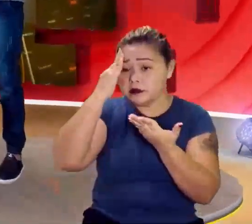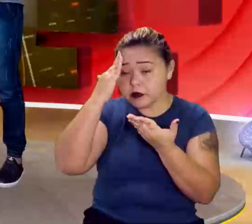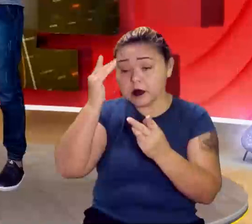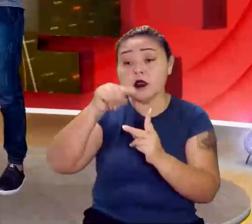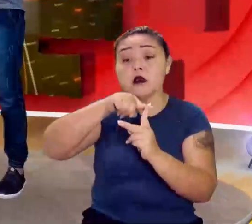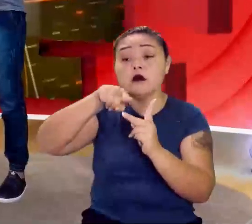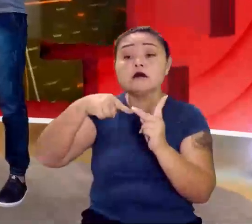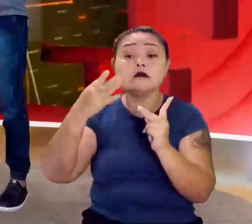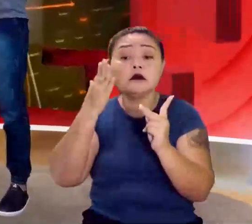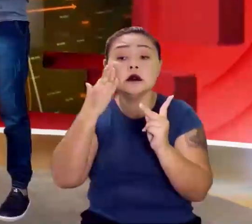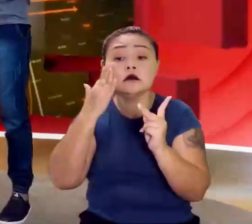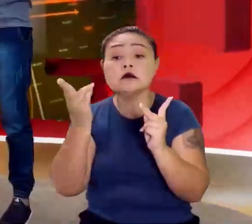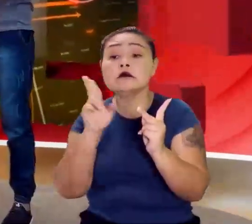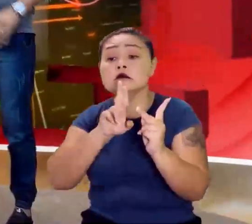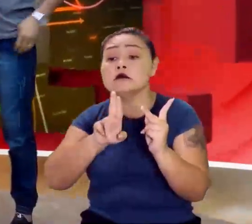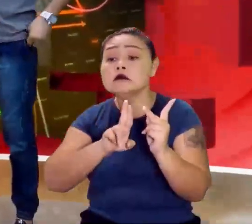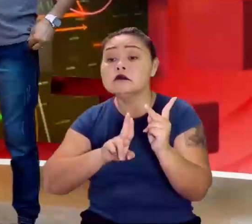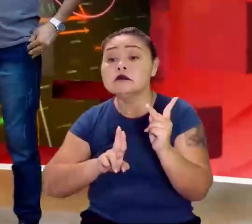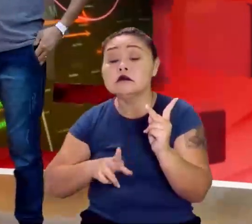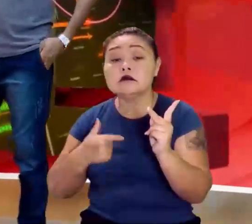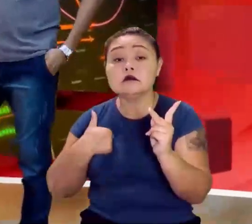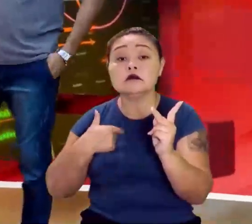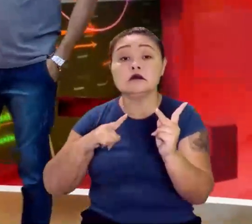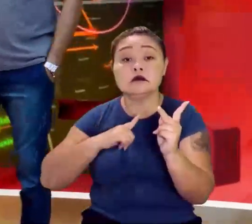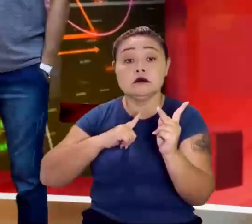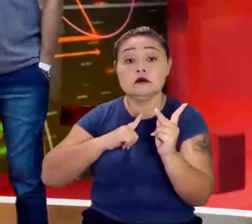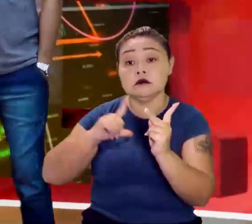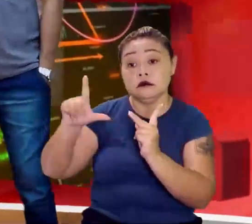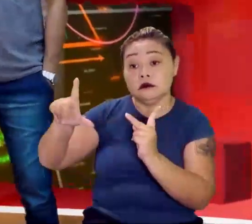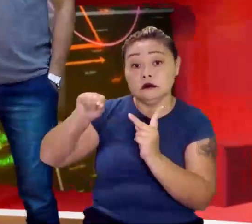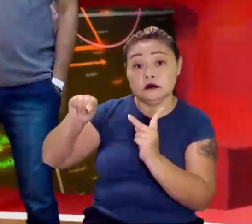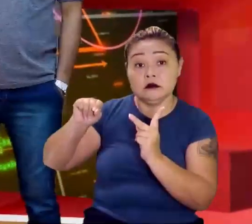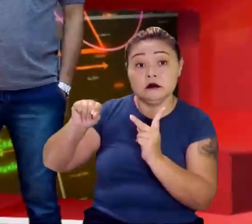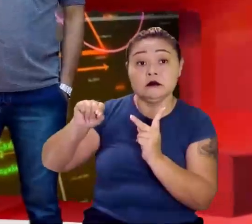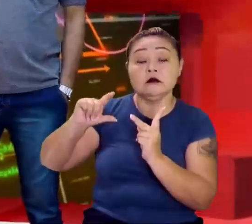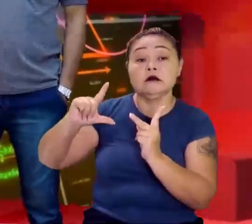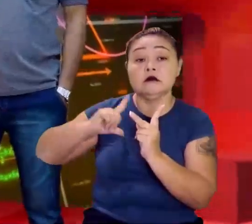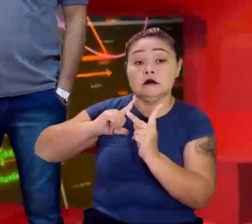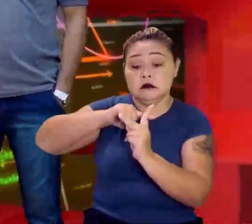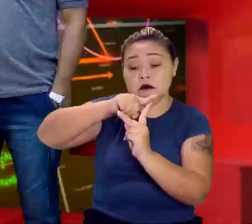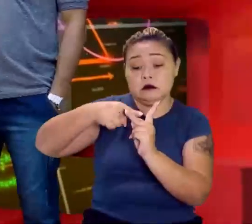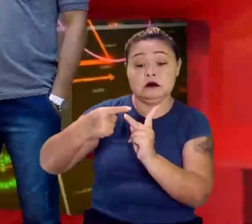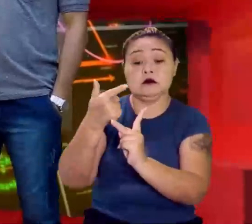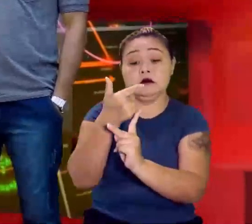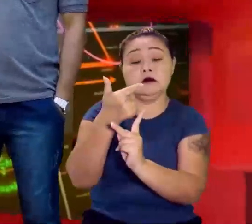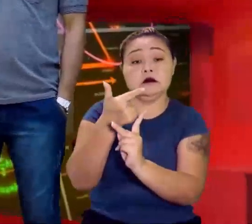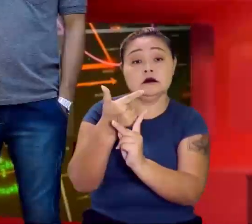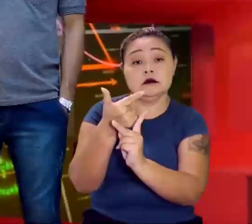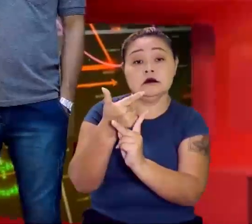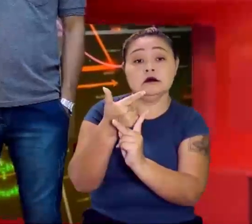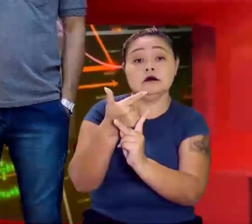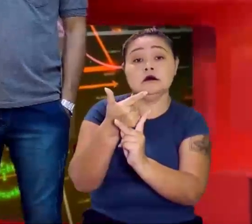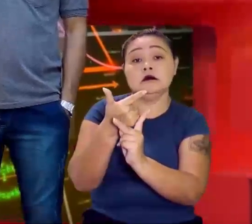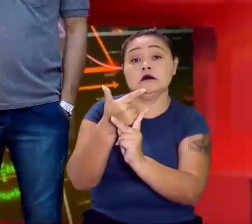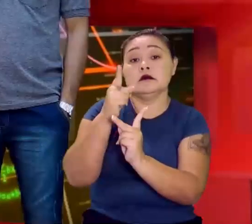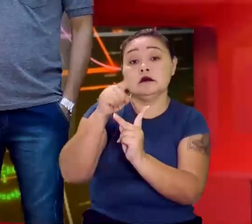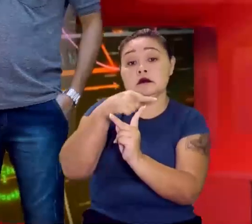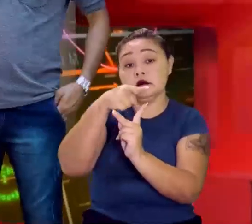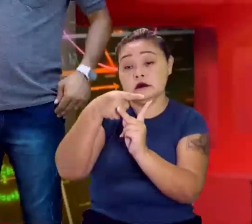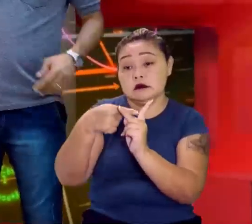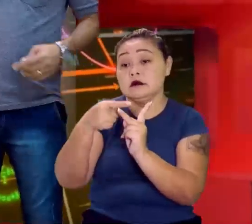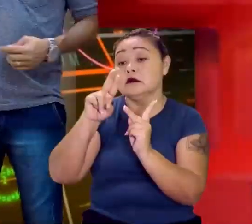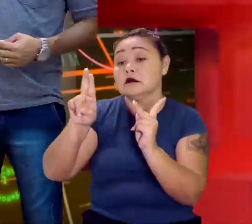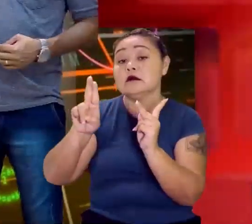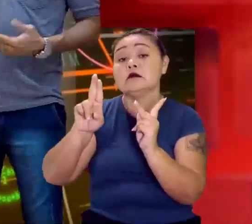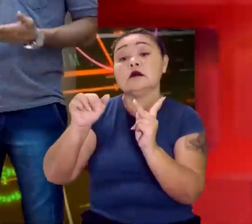É importante sim, quer ver? Vamos lá, a gente tem uma opção, né? Quando a gente tem o índice 2. Quando o índice 2 a gente